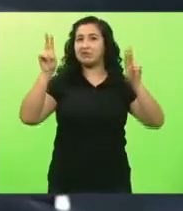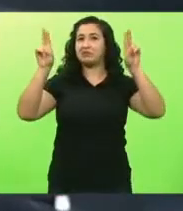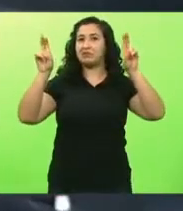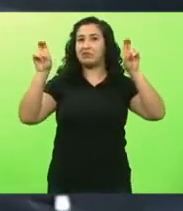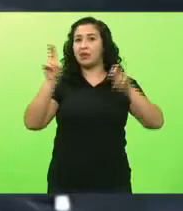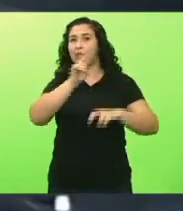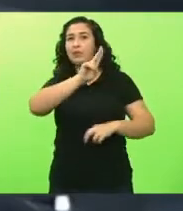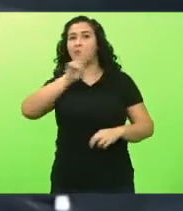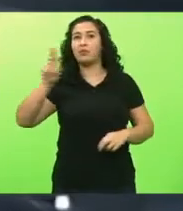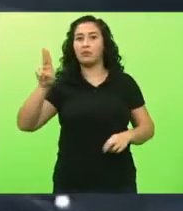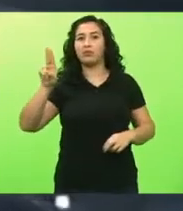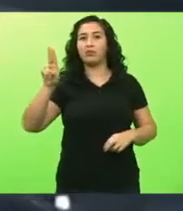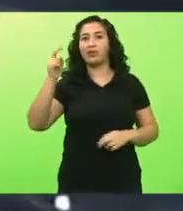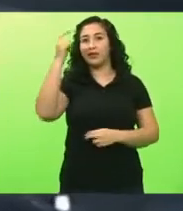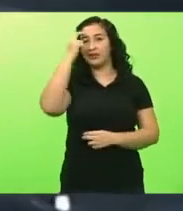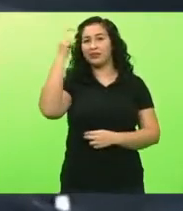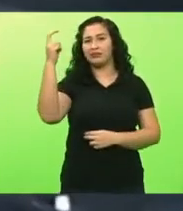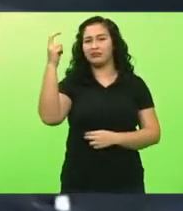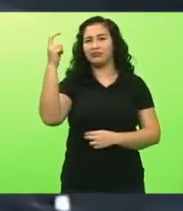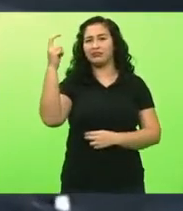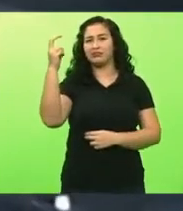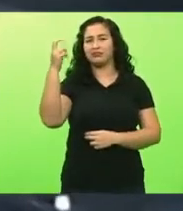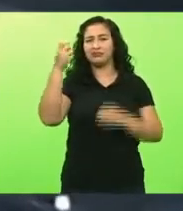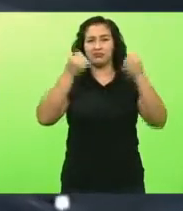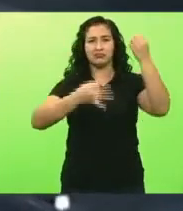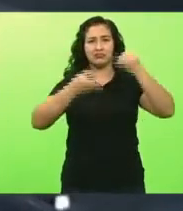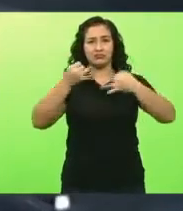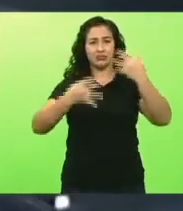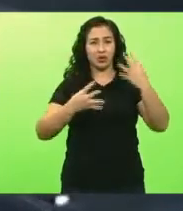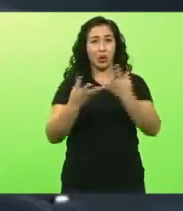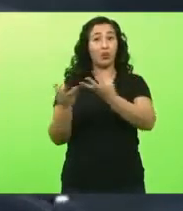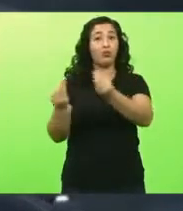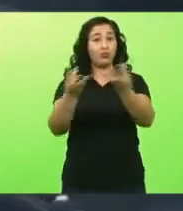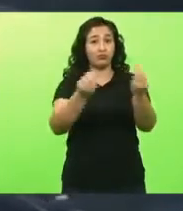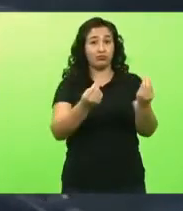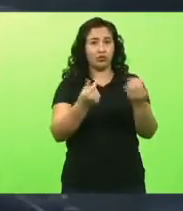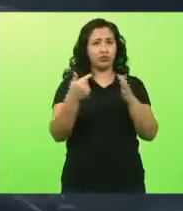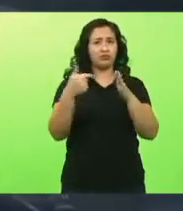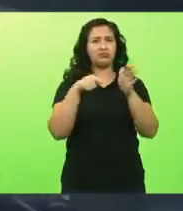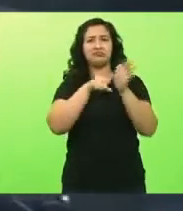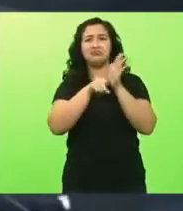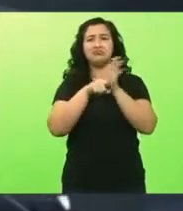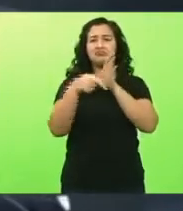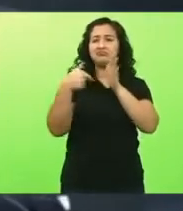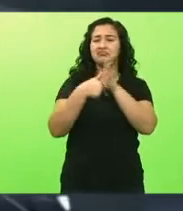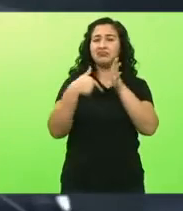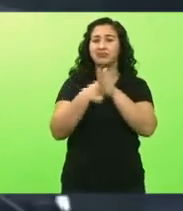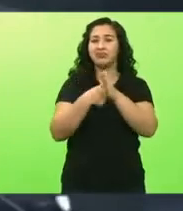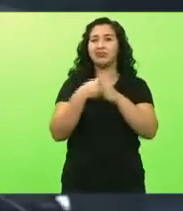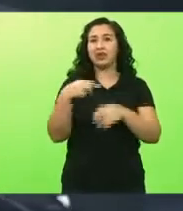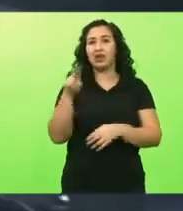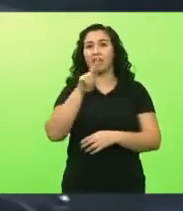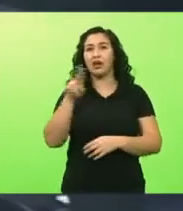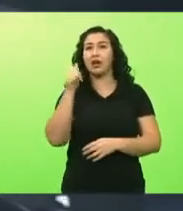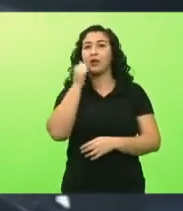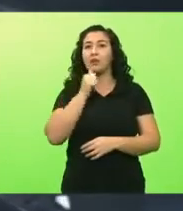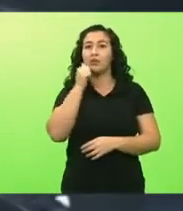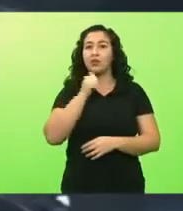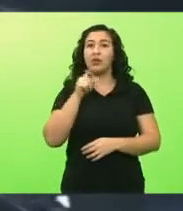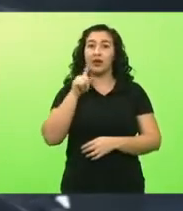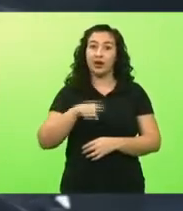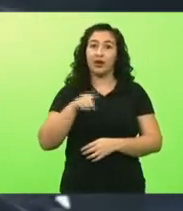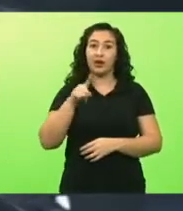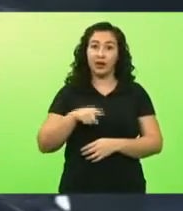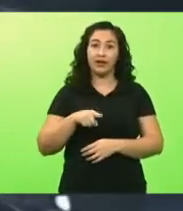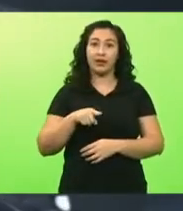e potente. Muitos estão se perguntando: pois bem, a autora deste pensamento deveria